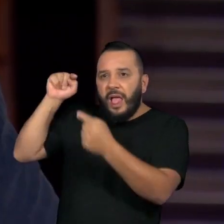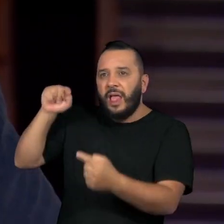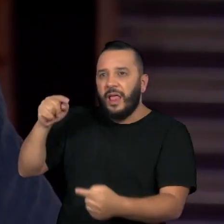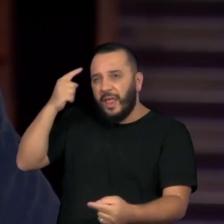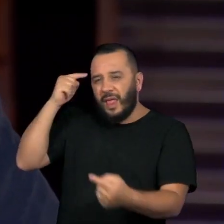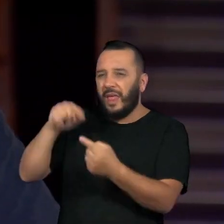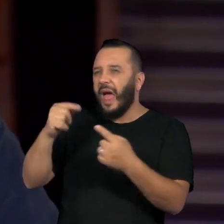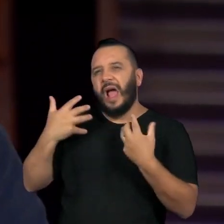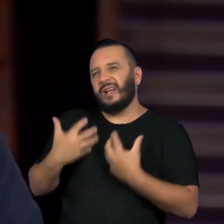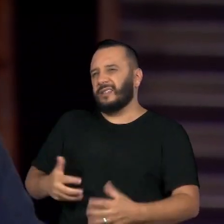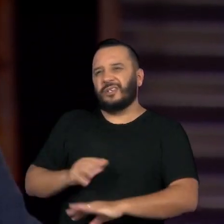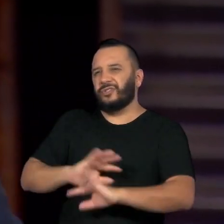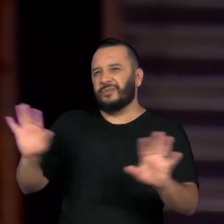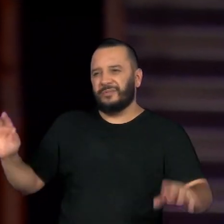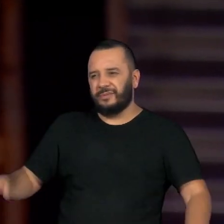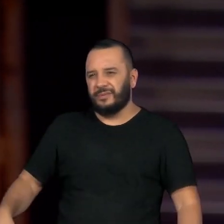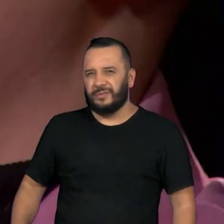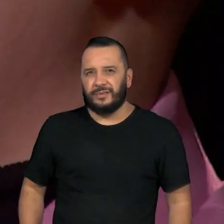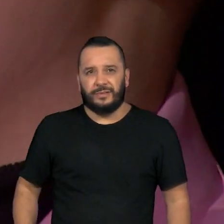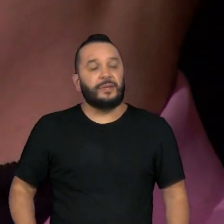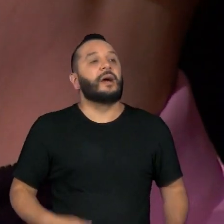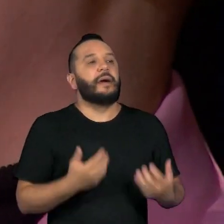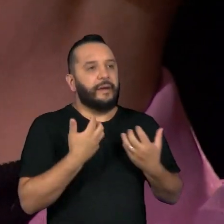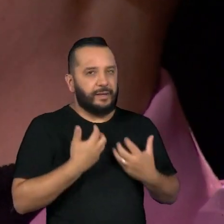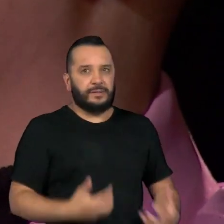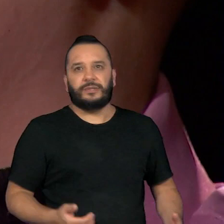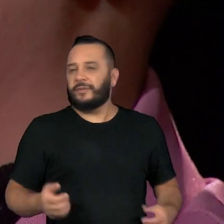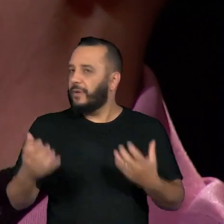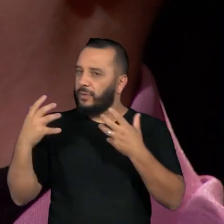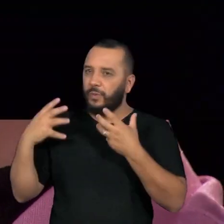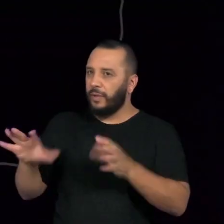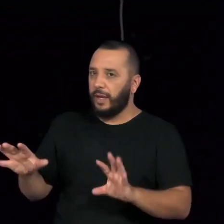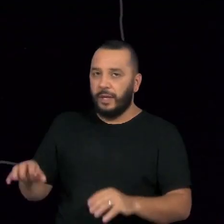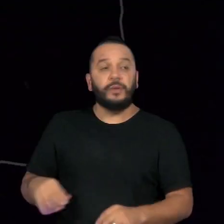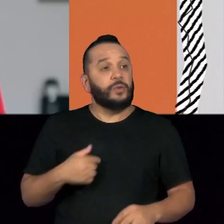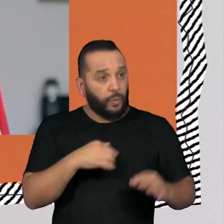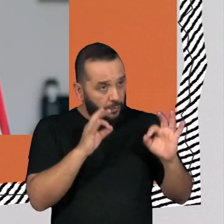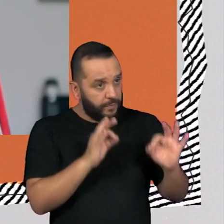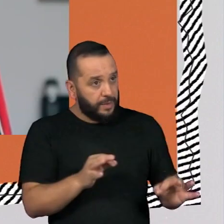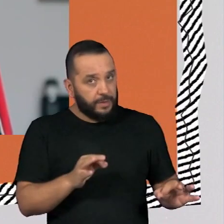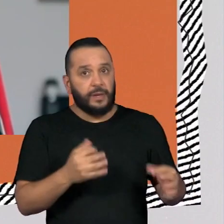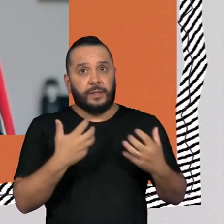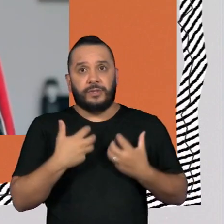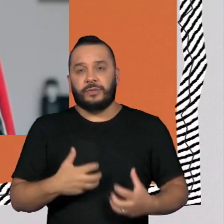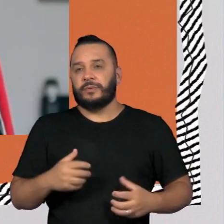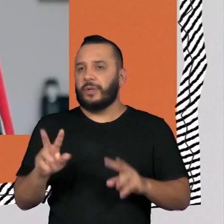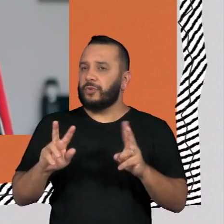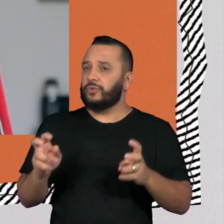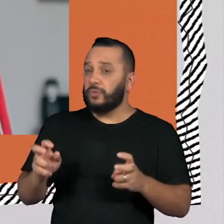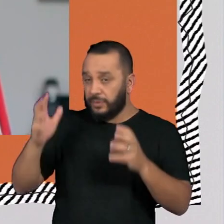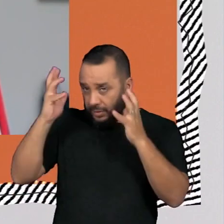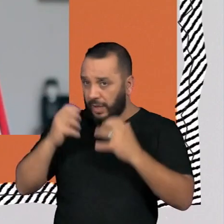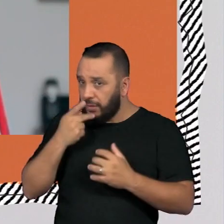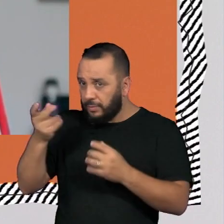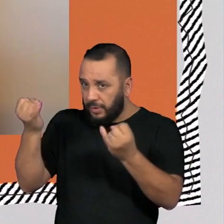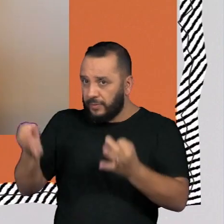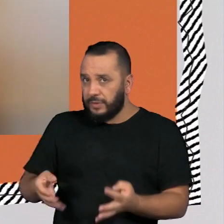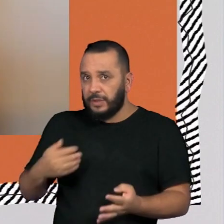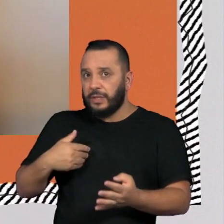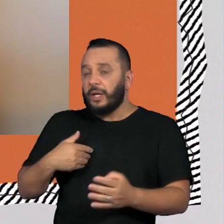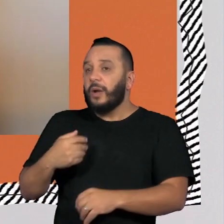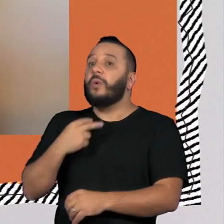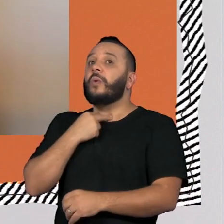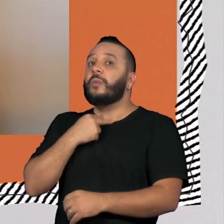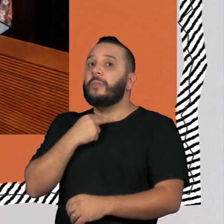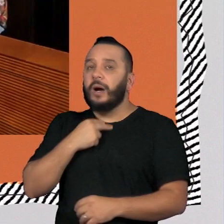muito cansativo. É cansativo. Eu não quero. Eu tô confirmando pra você. Eu tenho um assunto sério pra falar com você, meu dia hoje também tá super cheio.